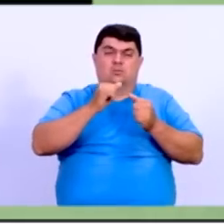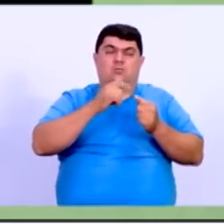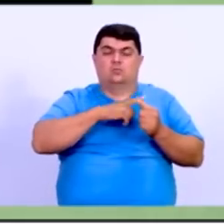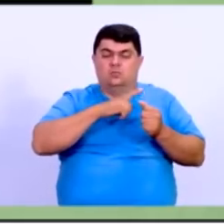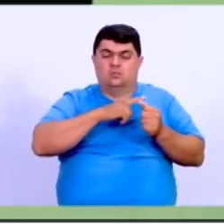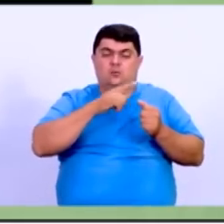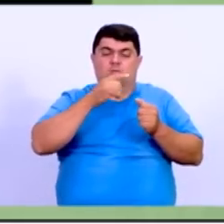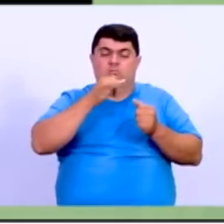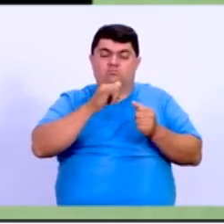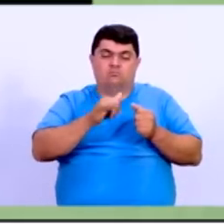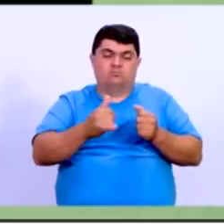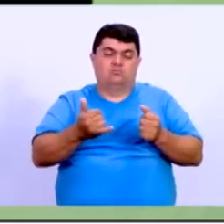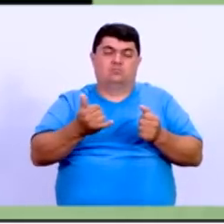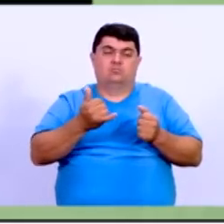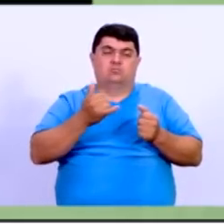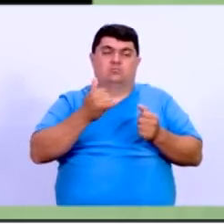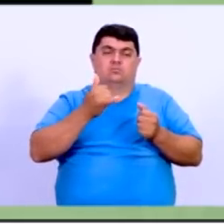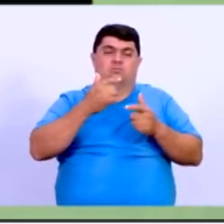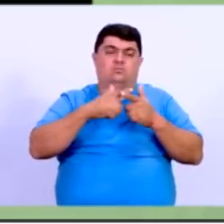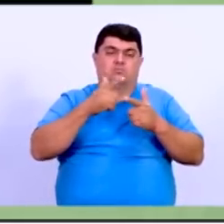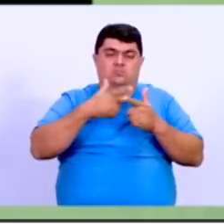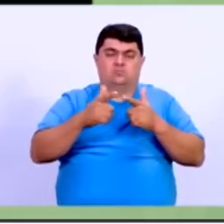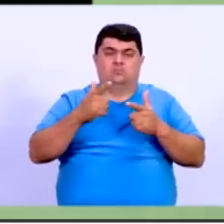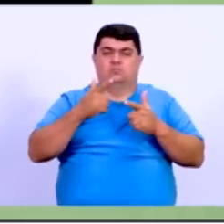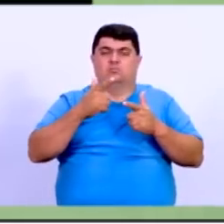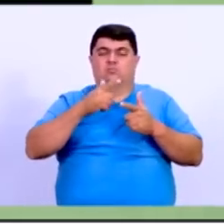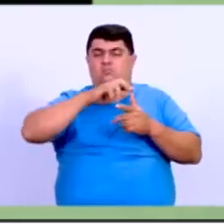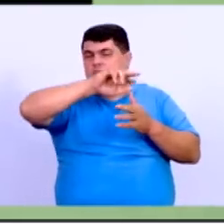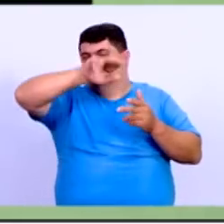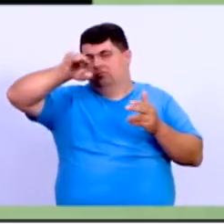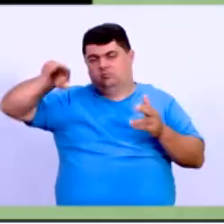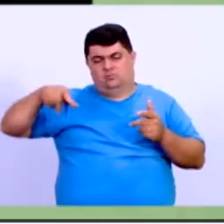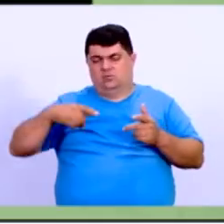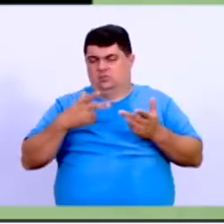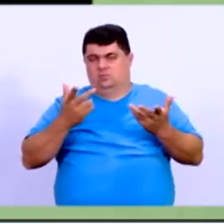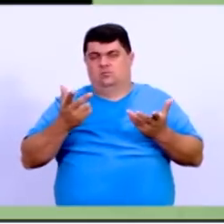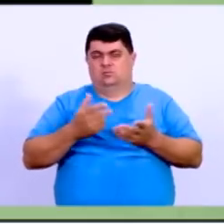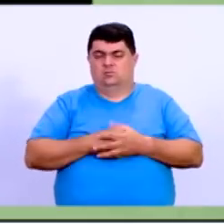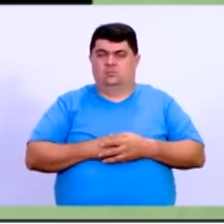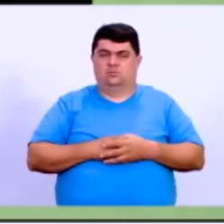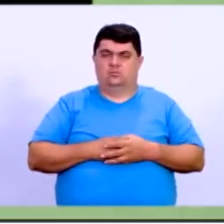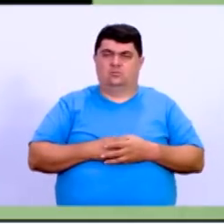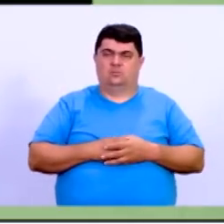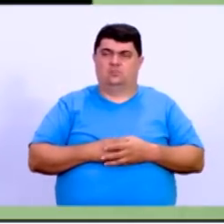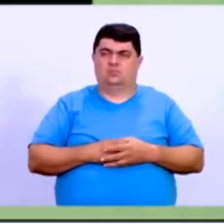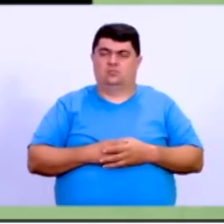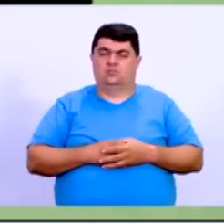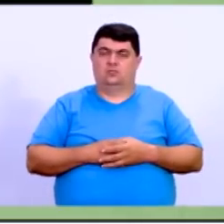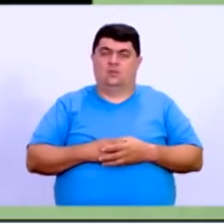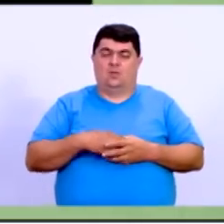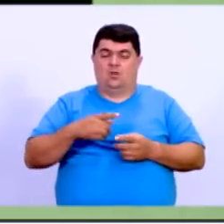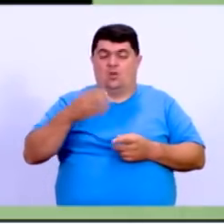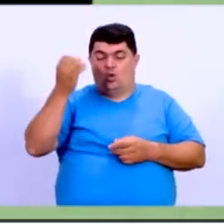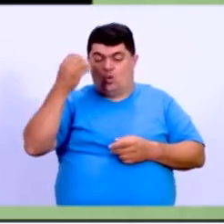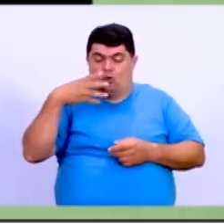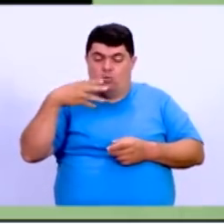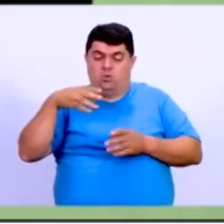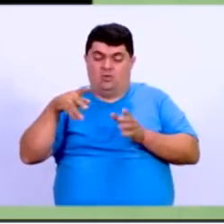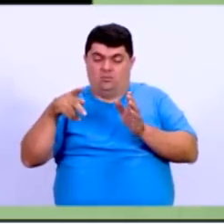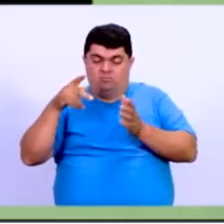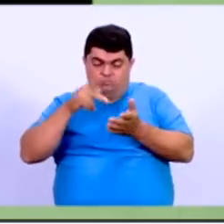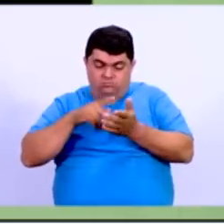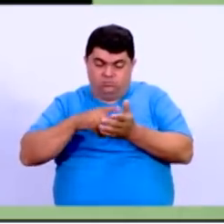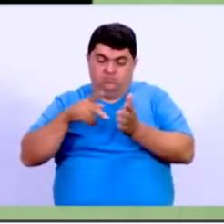energia, à disponibilidade de algum outro tipo de de serviço que faz com que esse servidor